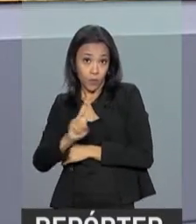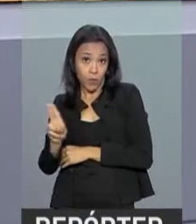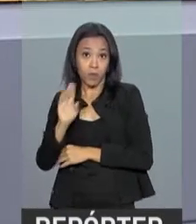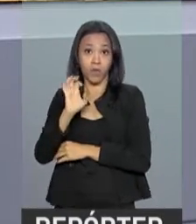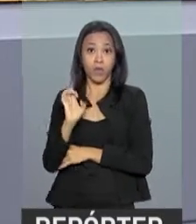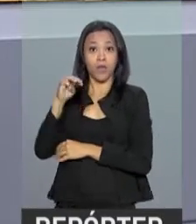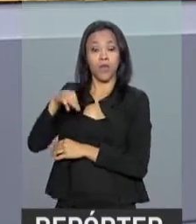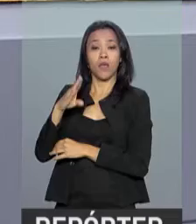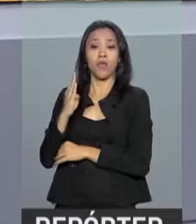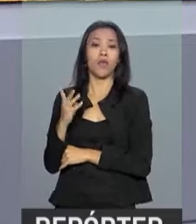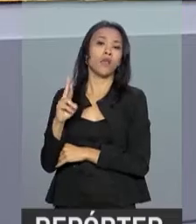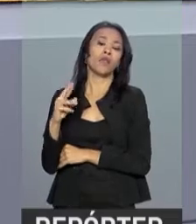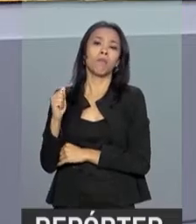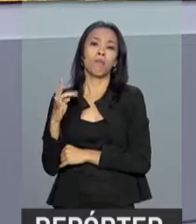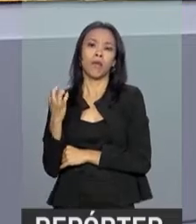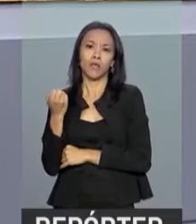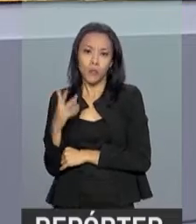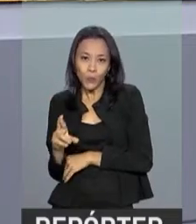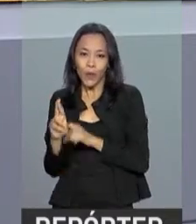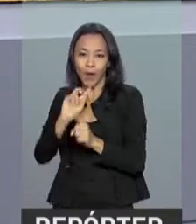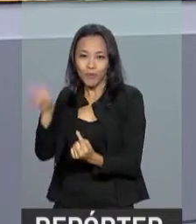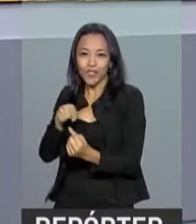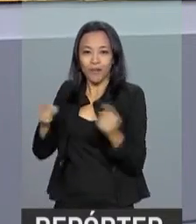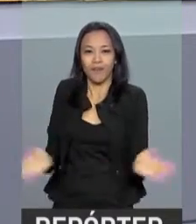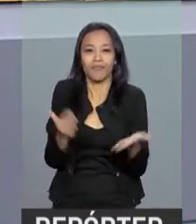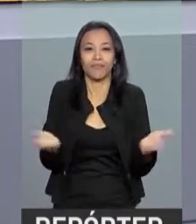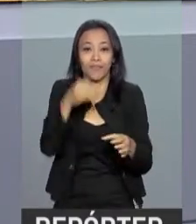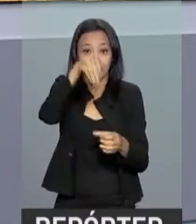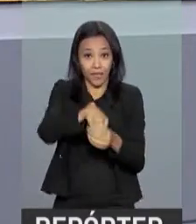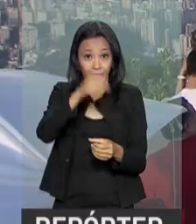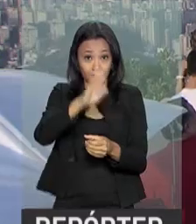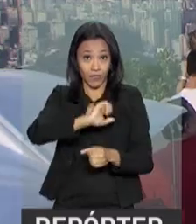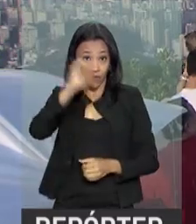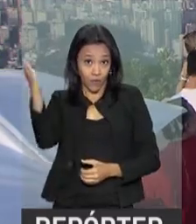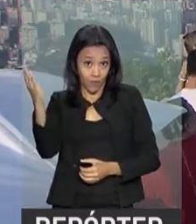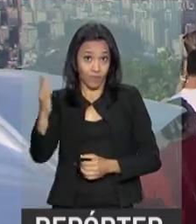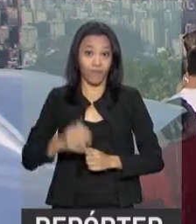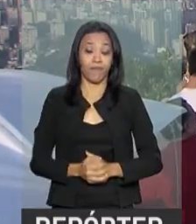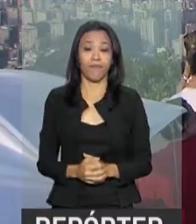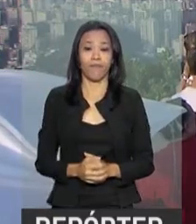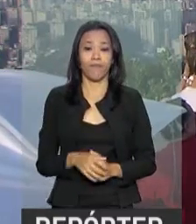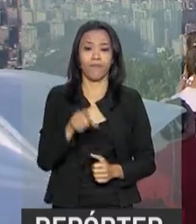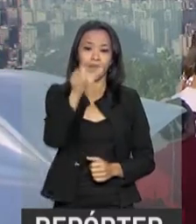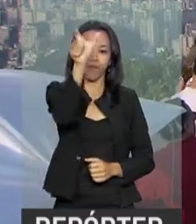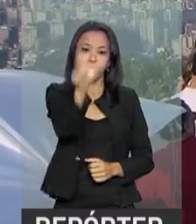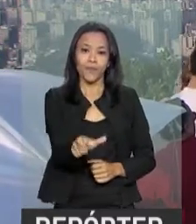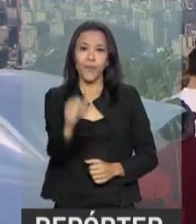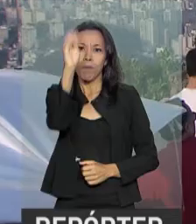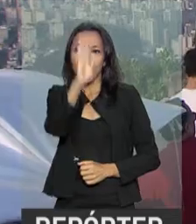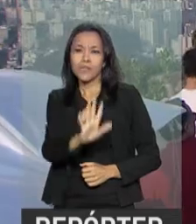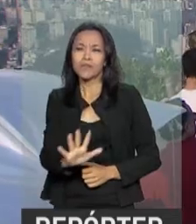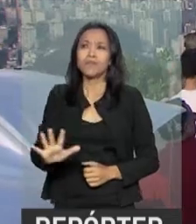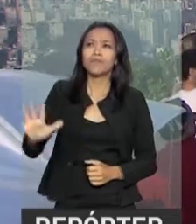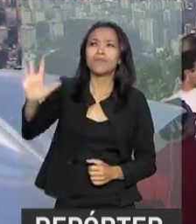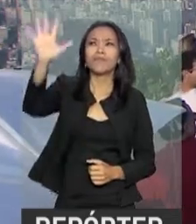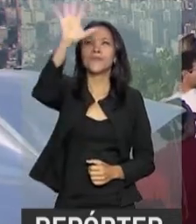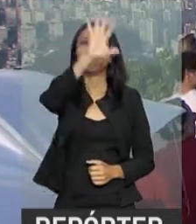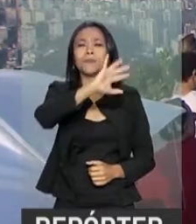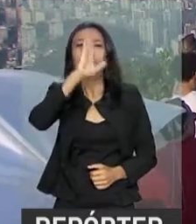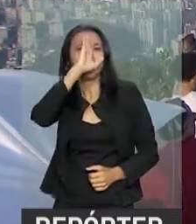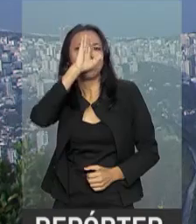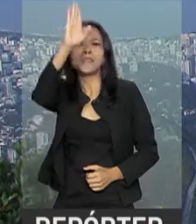promover nossos atrativos dentro e fora do brasil o brasil é um dos principais destinos turísticos